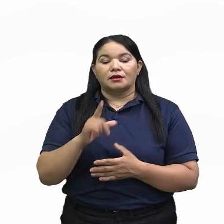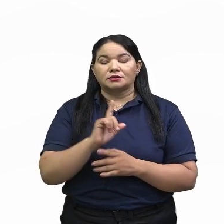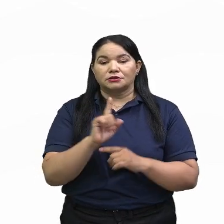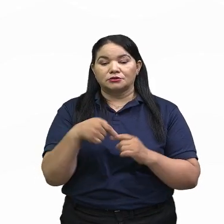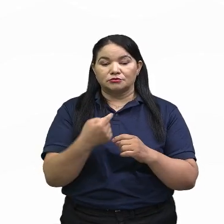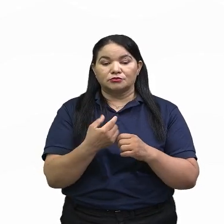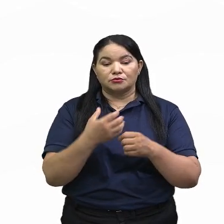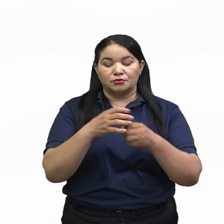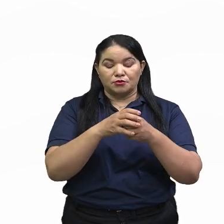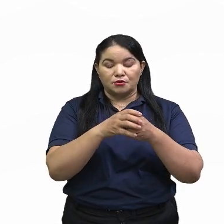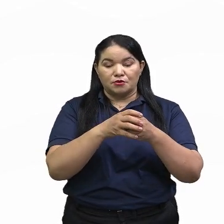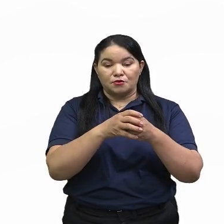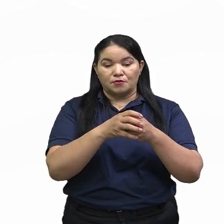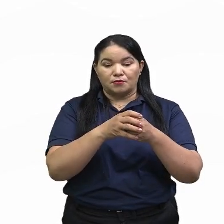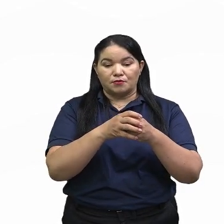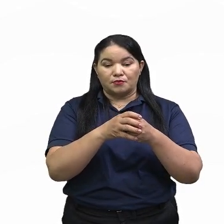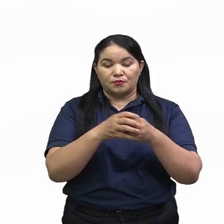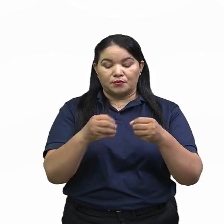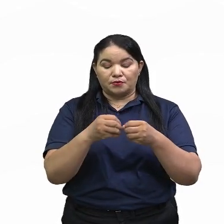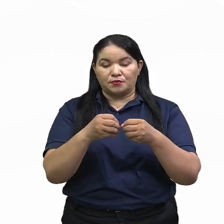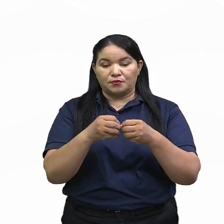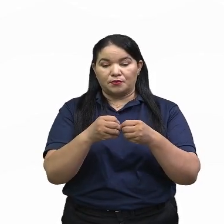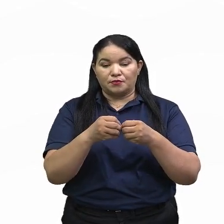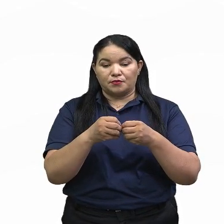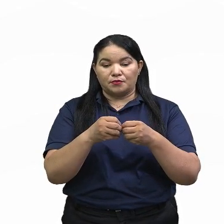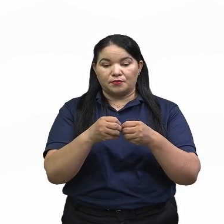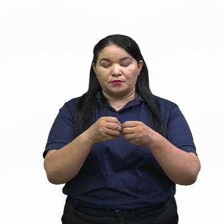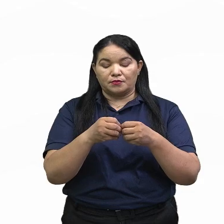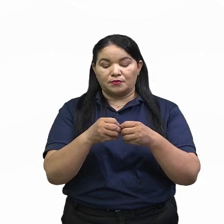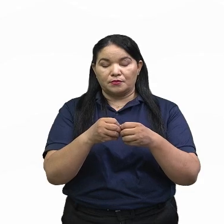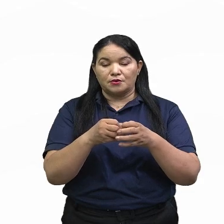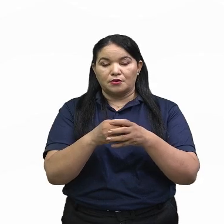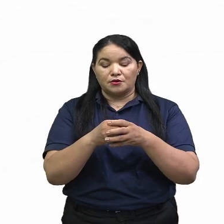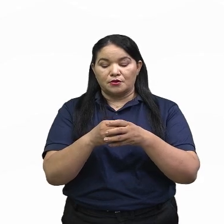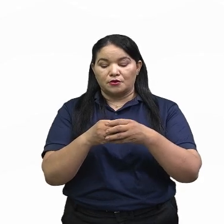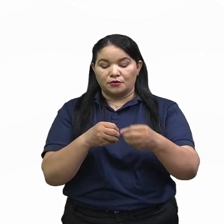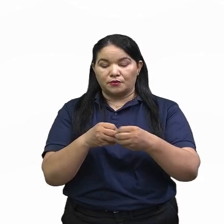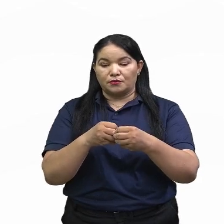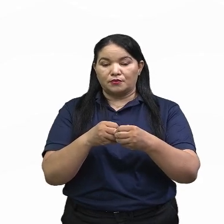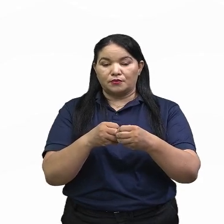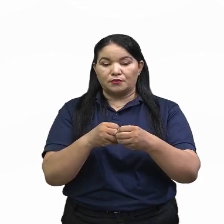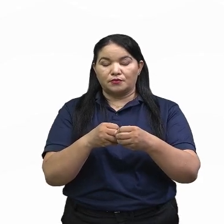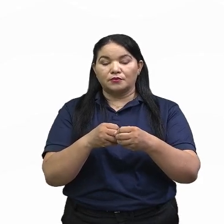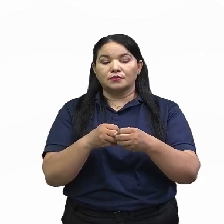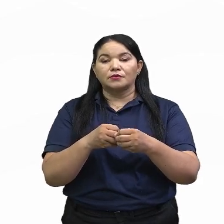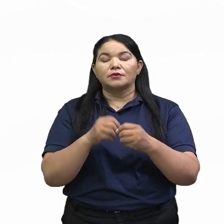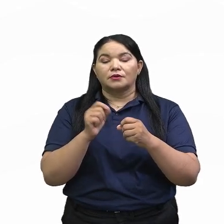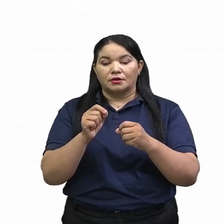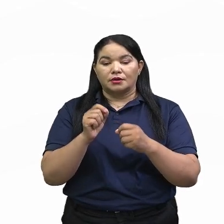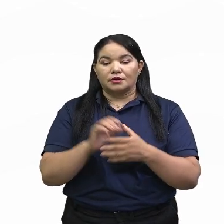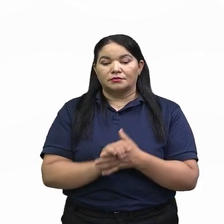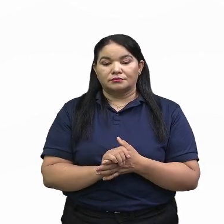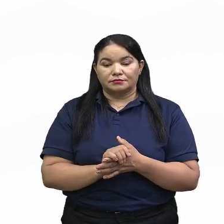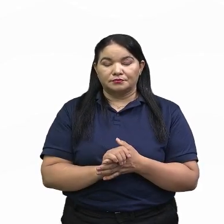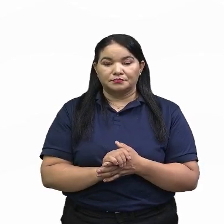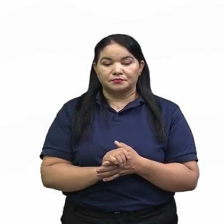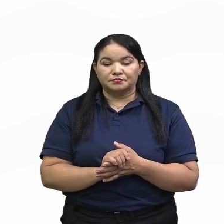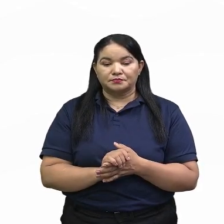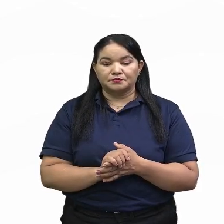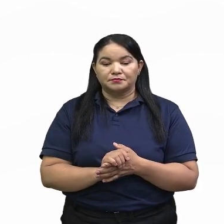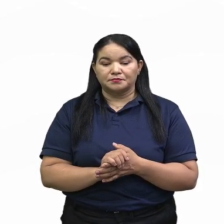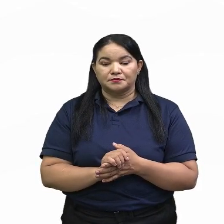ele há essa quebra, você percebe que esse núcleo aí envolve quem? A fissão. Aí